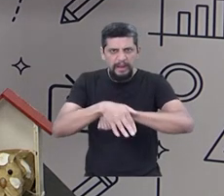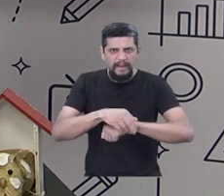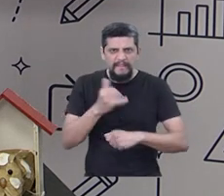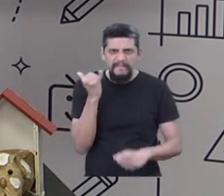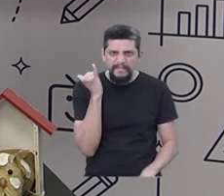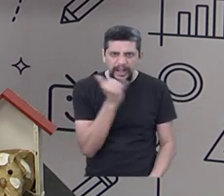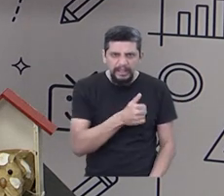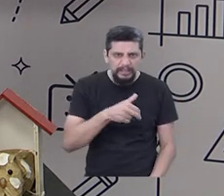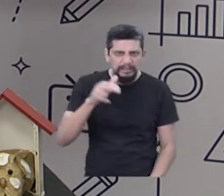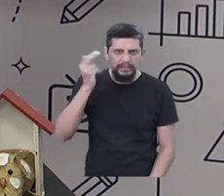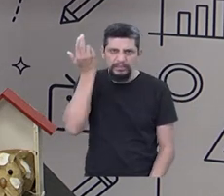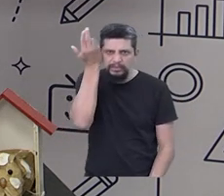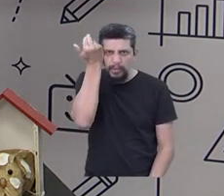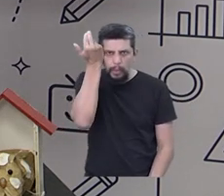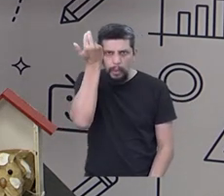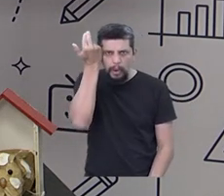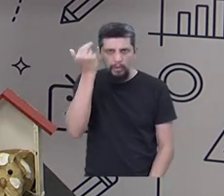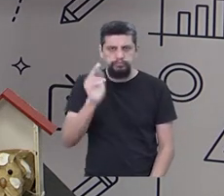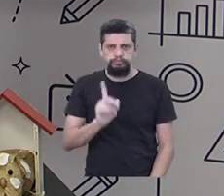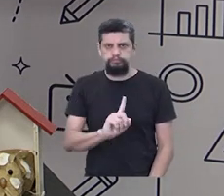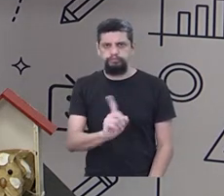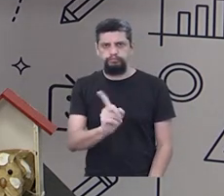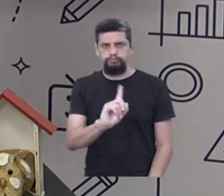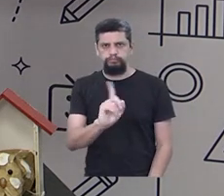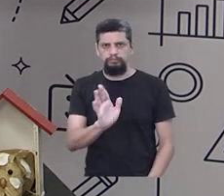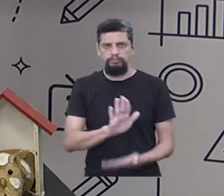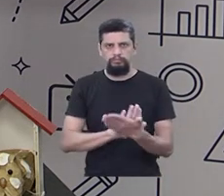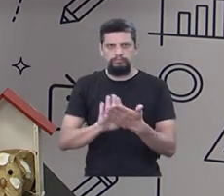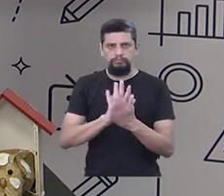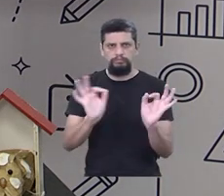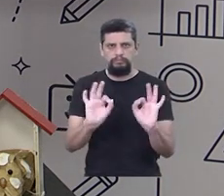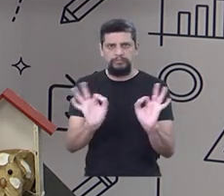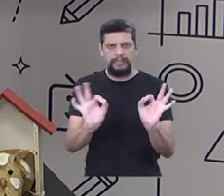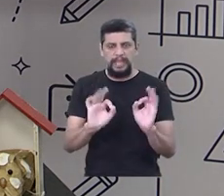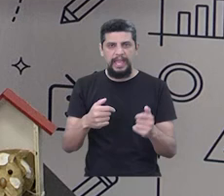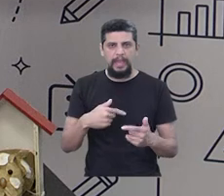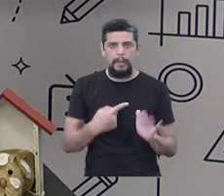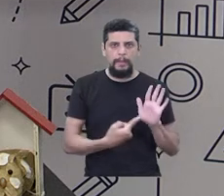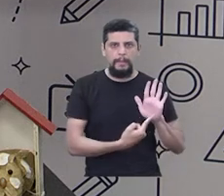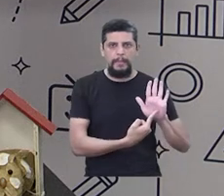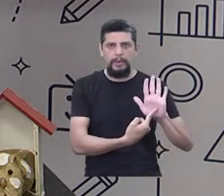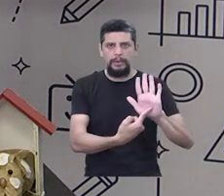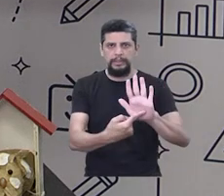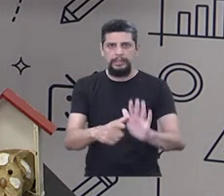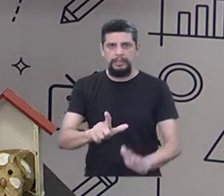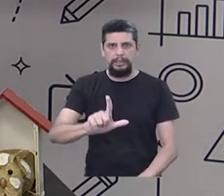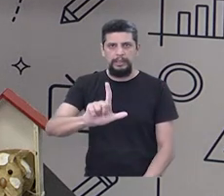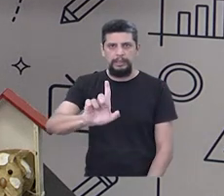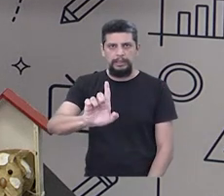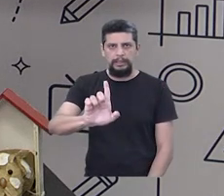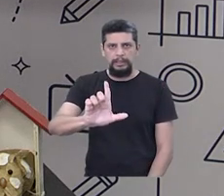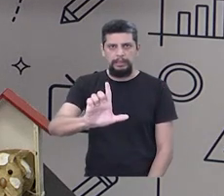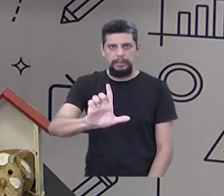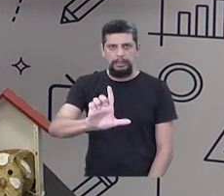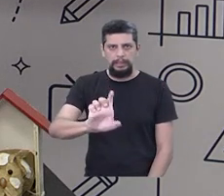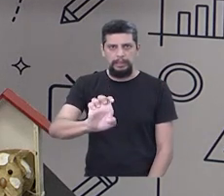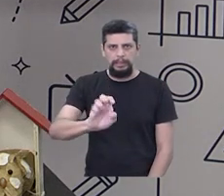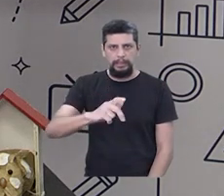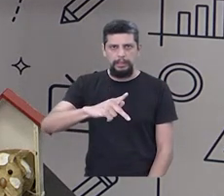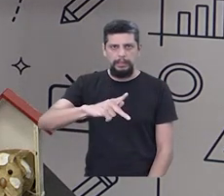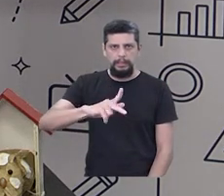em coelho? Não, embora eu tenha apresentado a lebre. Muitas pessoas